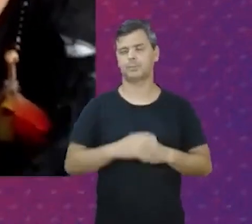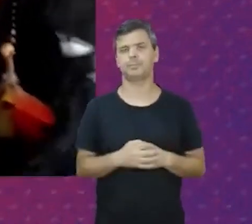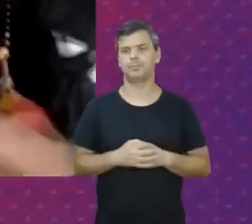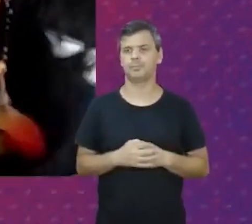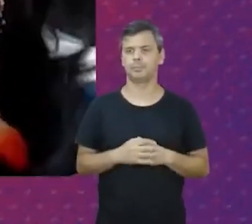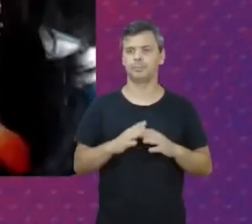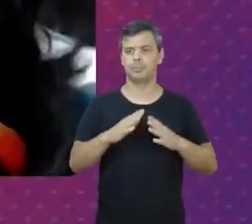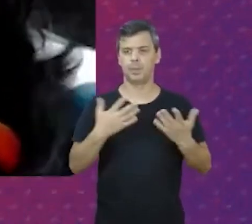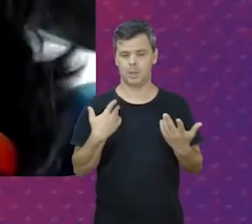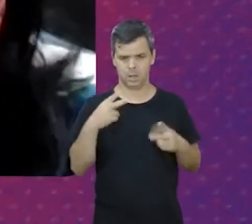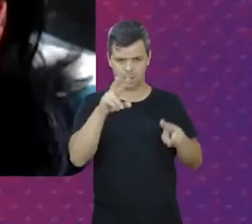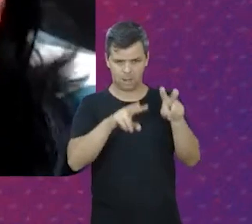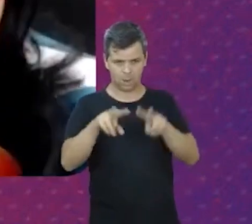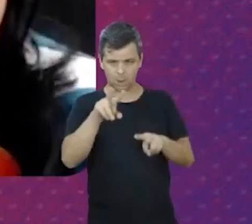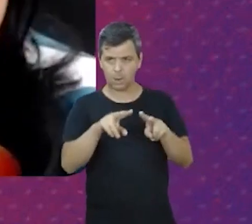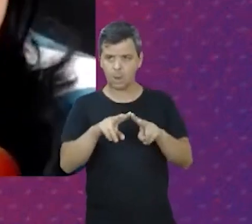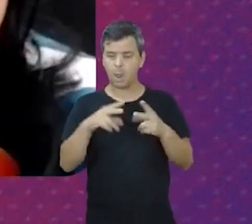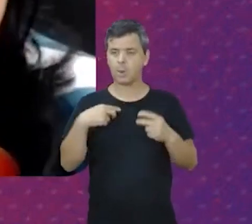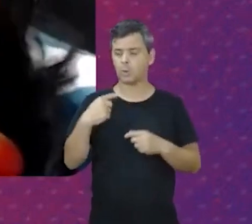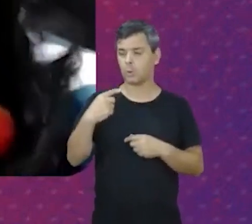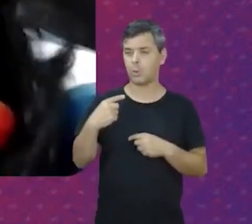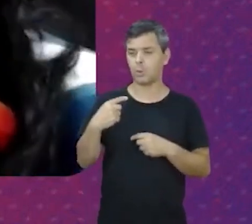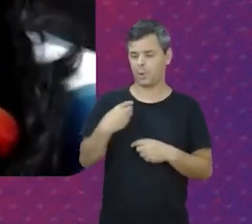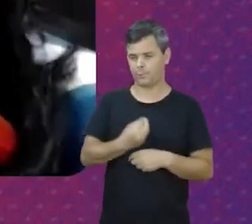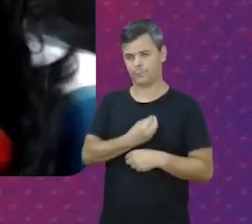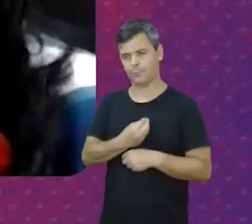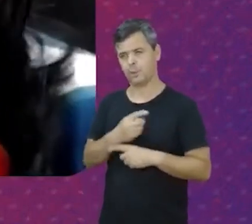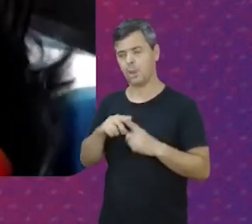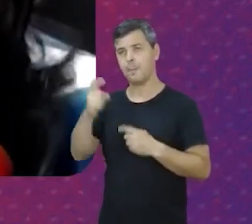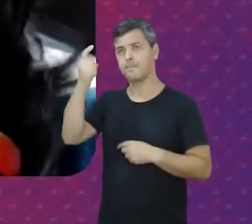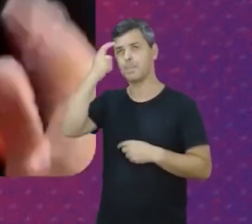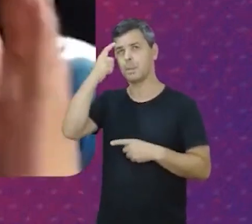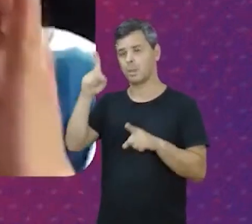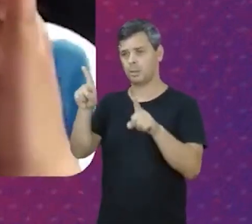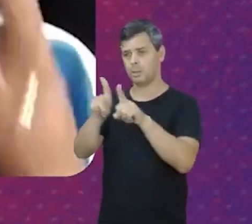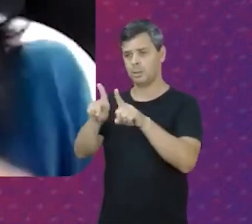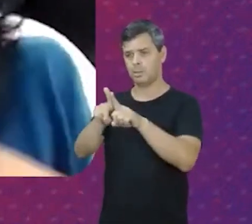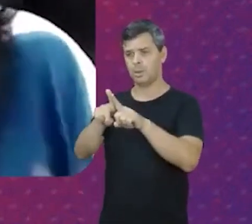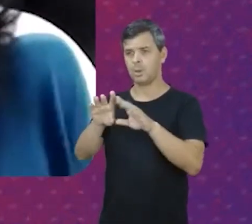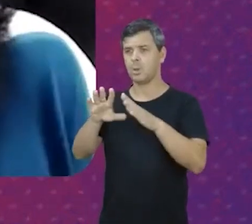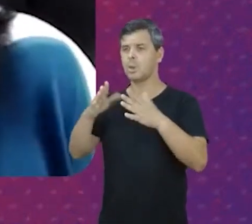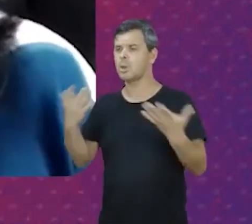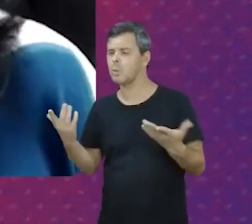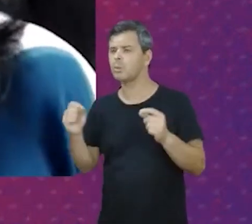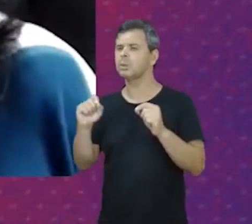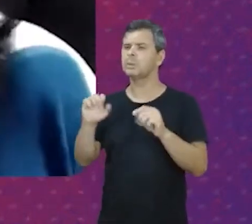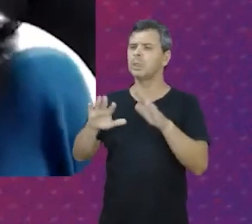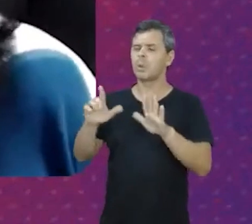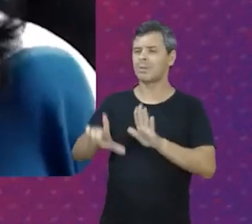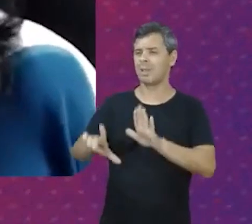Bom, enxergando que nós existimos, a gente tem que pensar também quais as formas